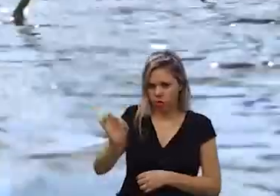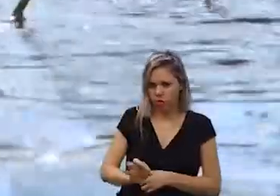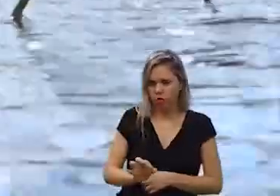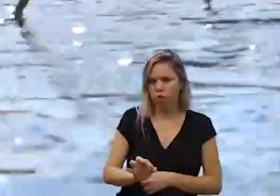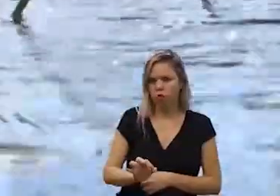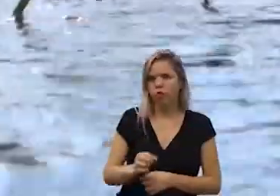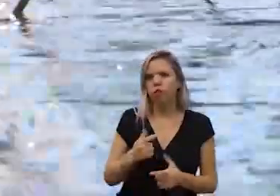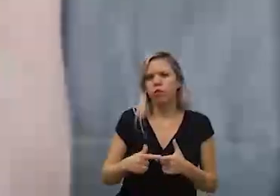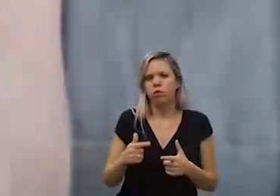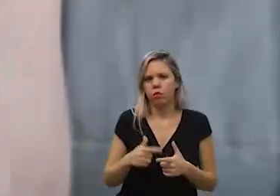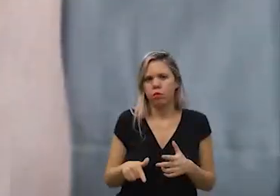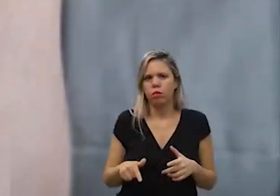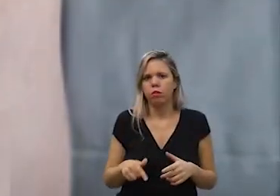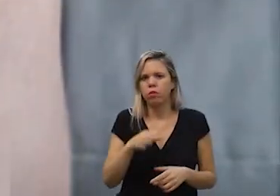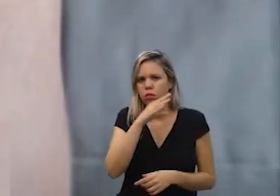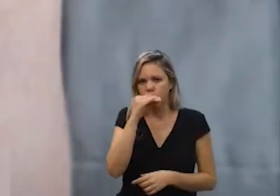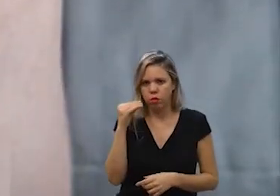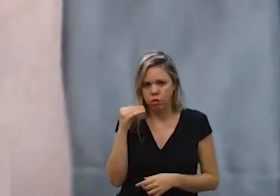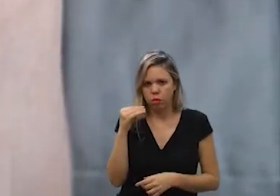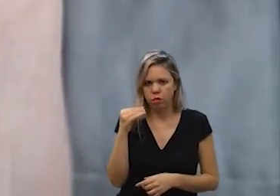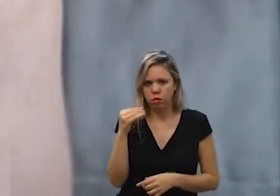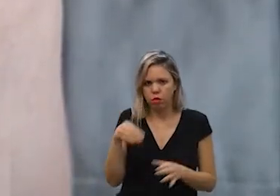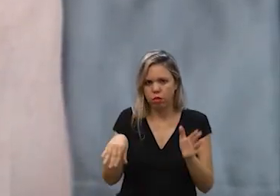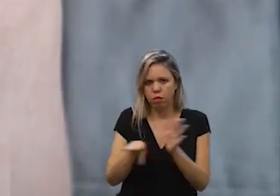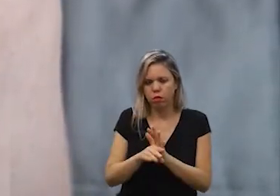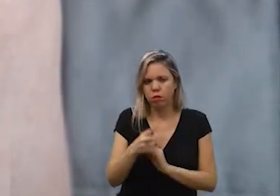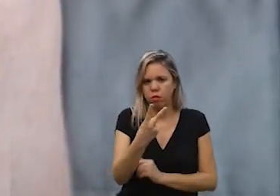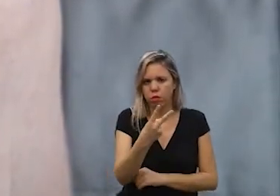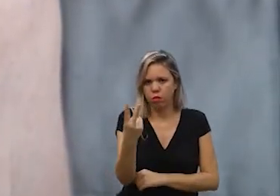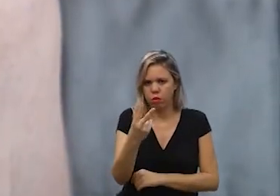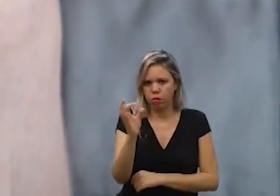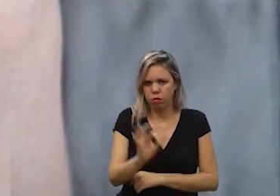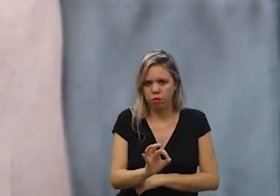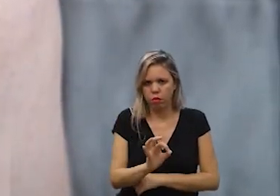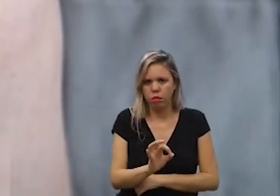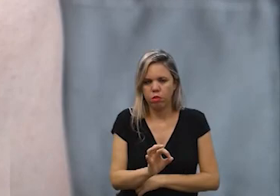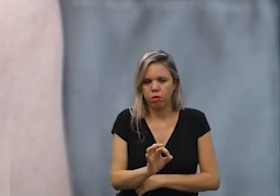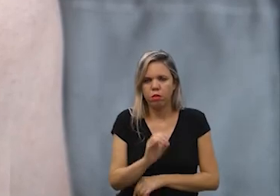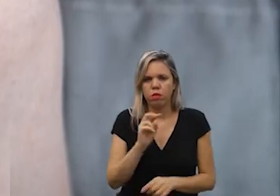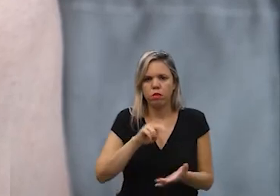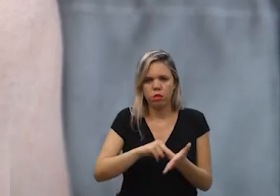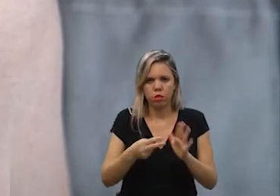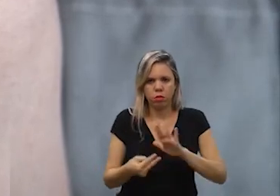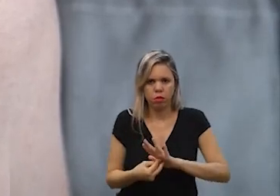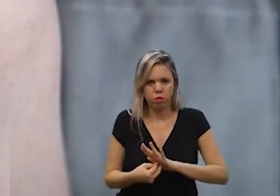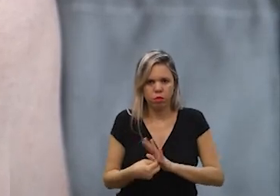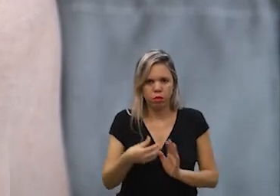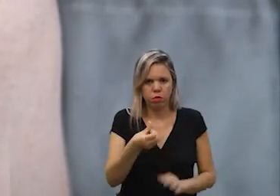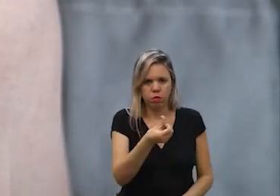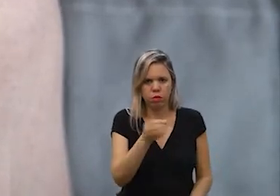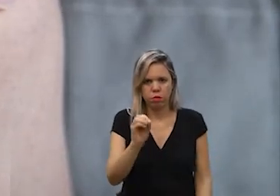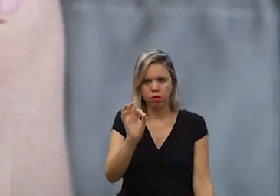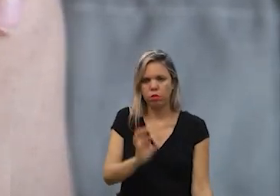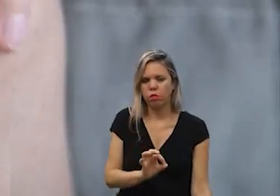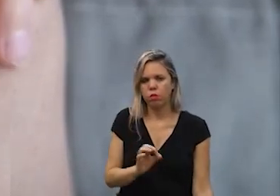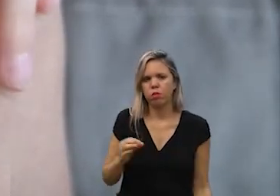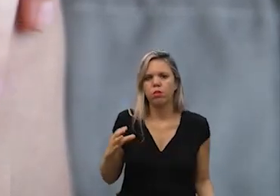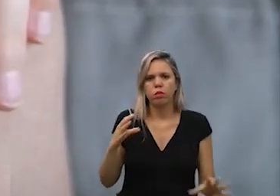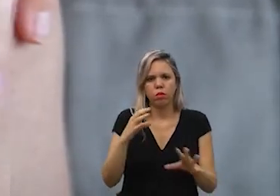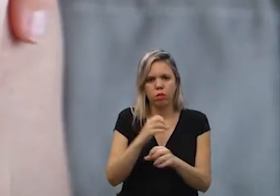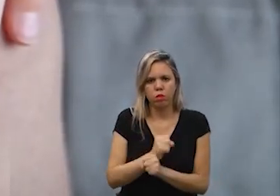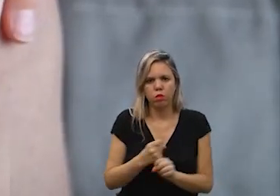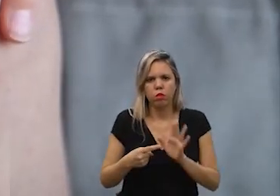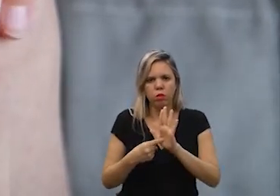37,97% dos casos e dos adolescentes chegam a 22%, o que representa 60% do total